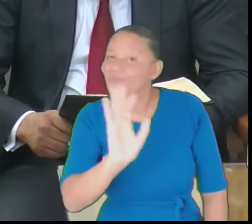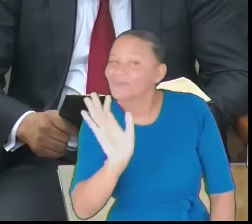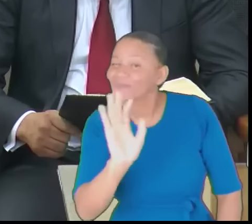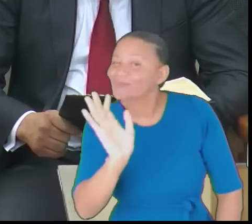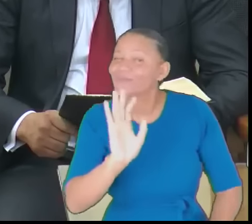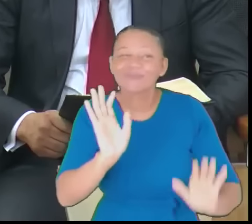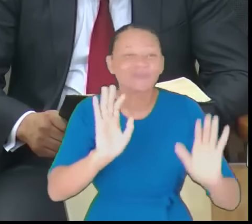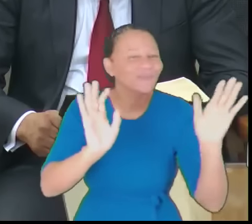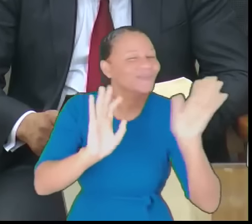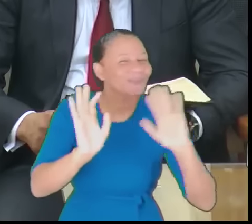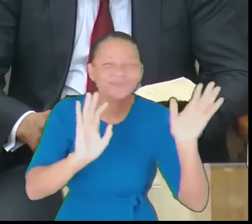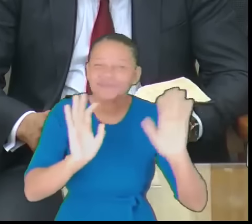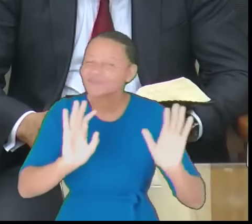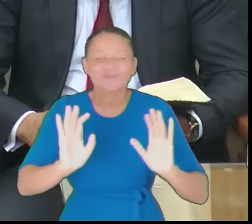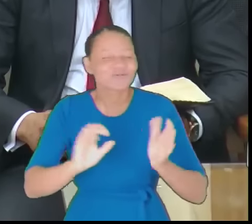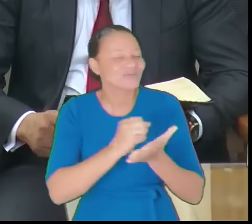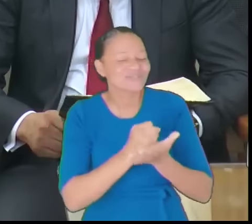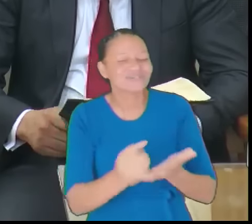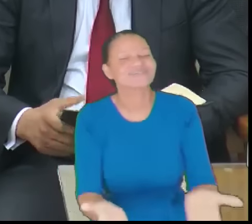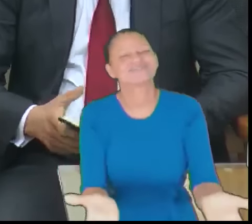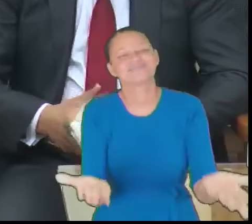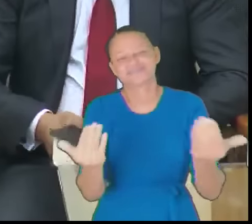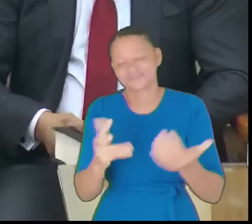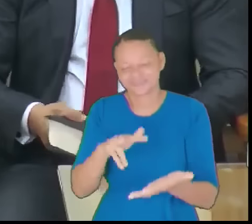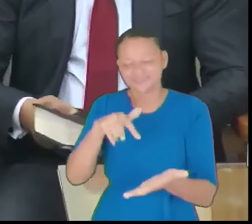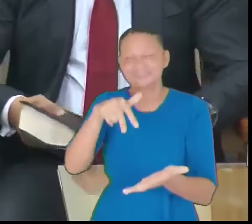Nem tudo está perdido. Vamos nos colocar de pé.